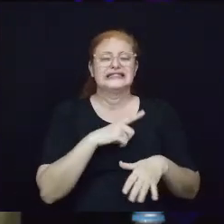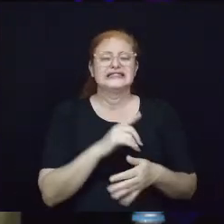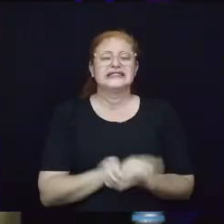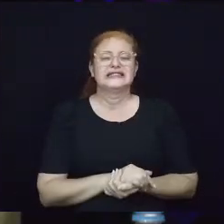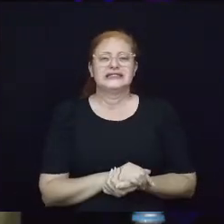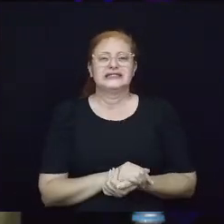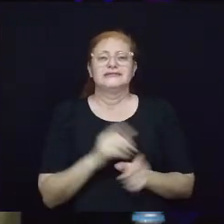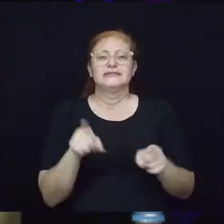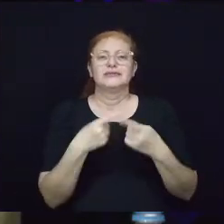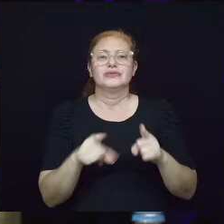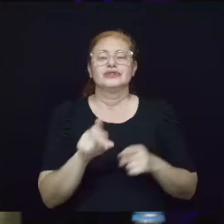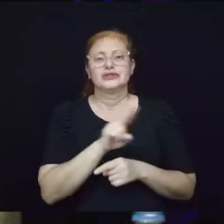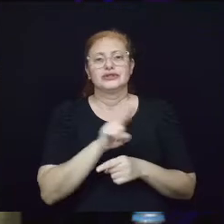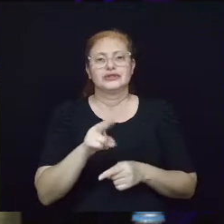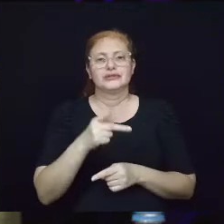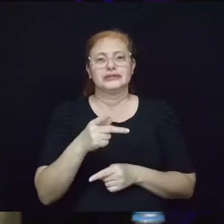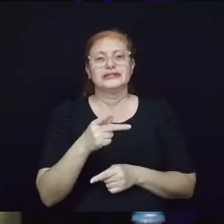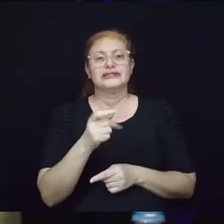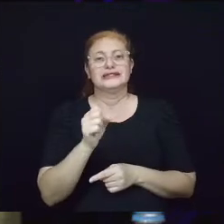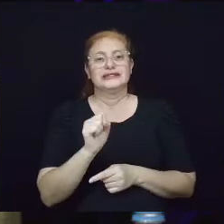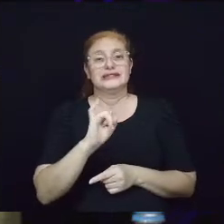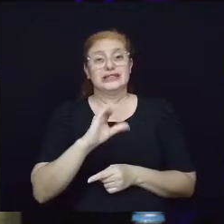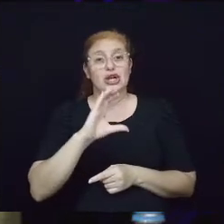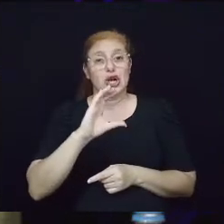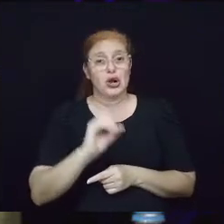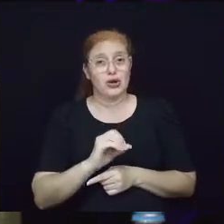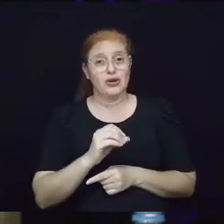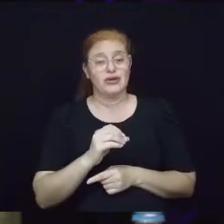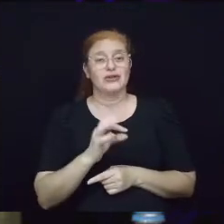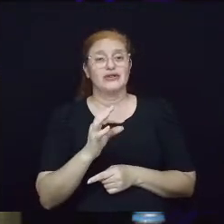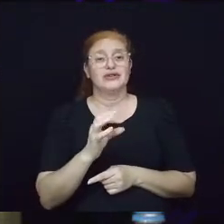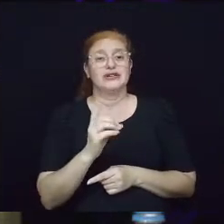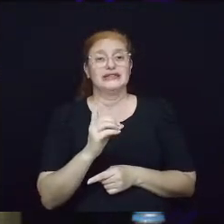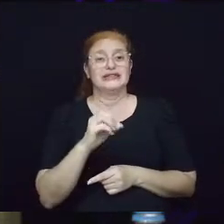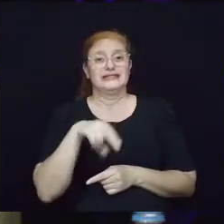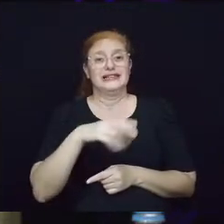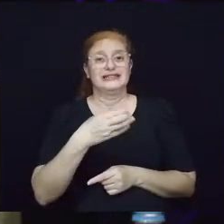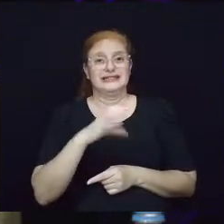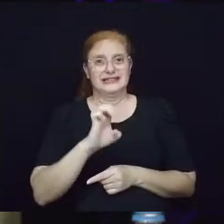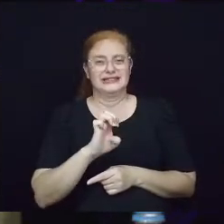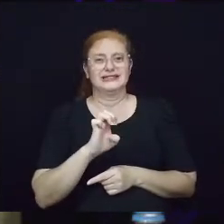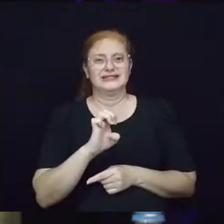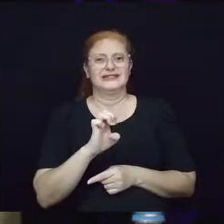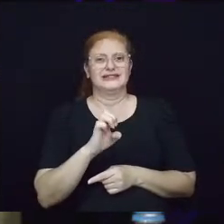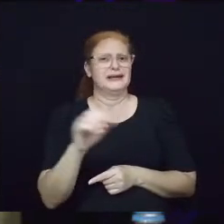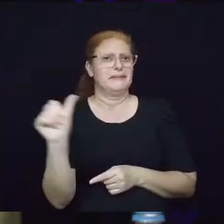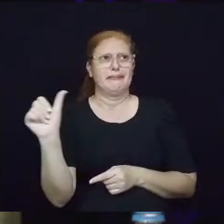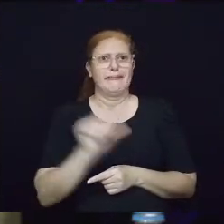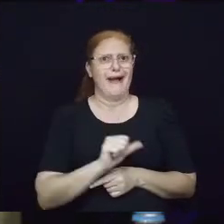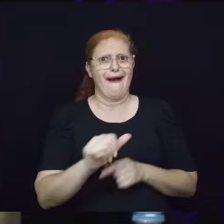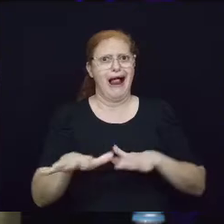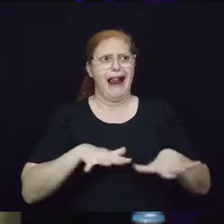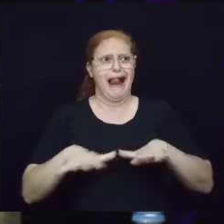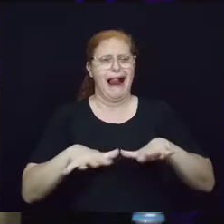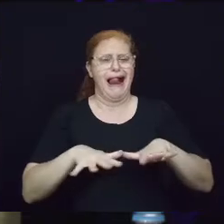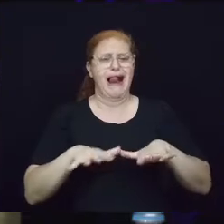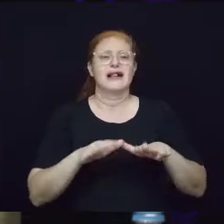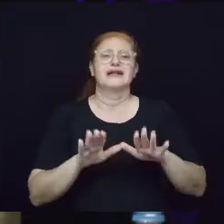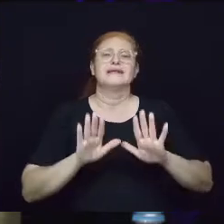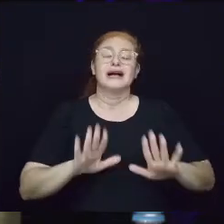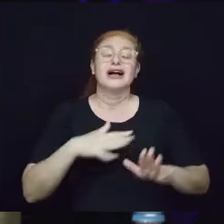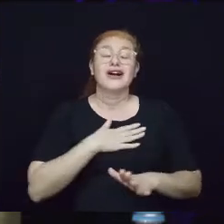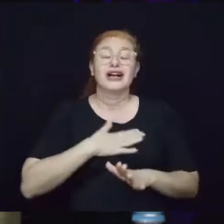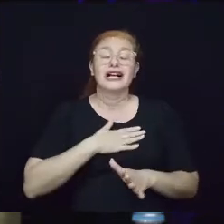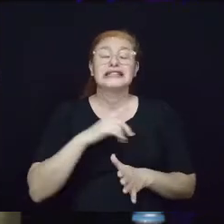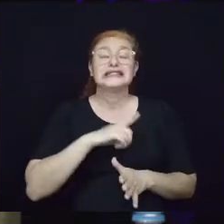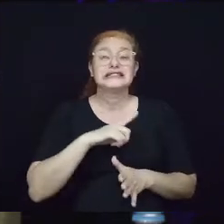tinha uma música chamada Psychotrance, que é uma coisa pior ainda uma que coisa bem batistaca. leve para trabalhar. Mas eu